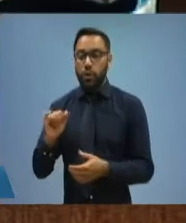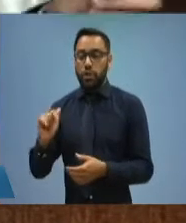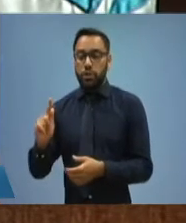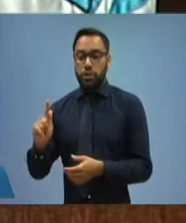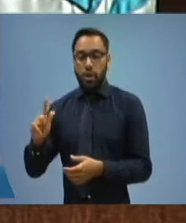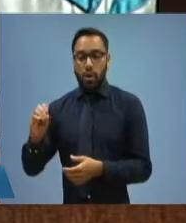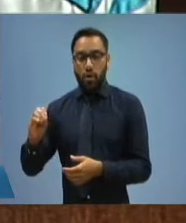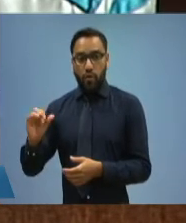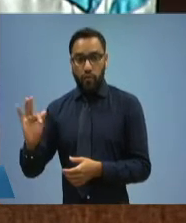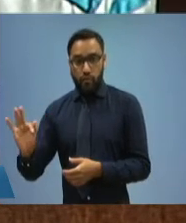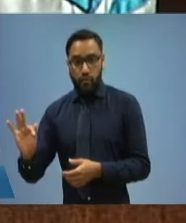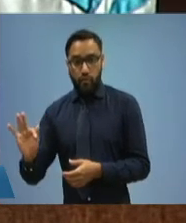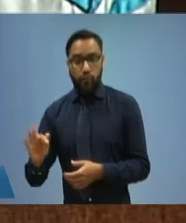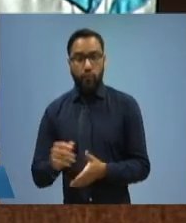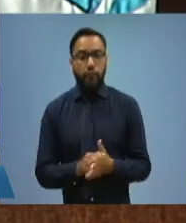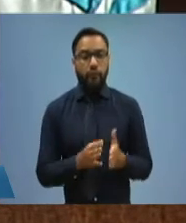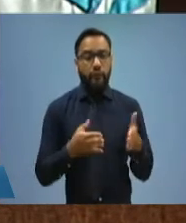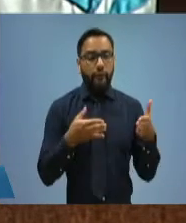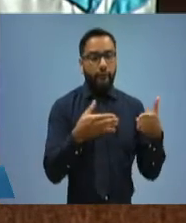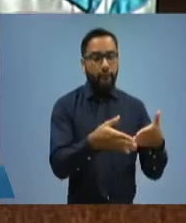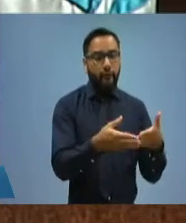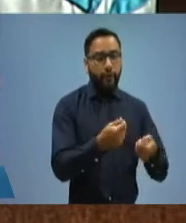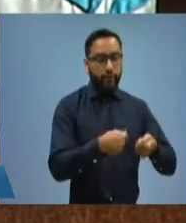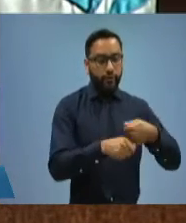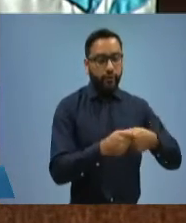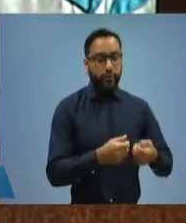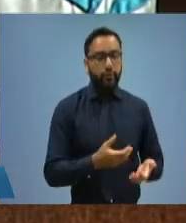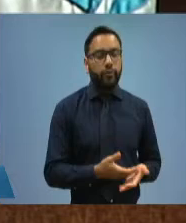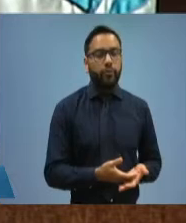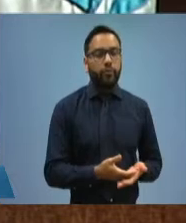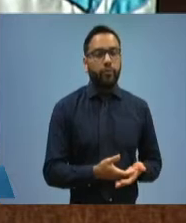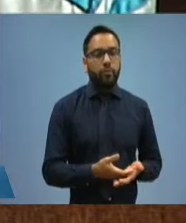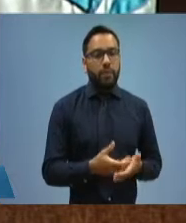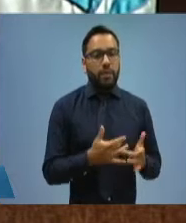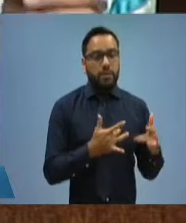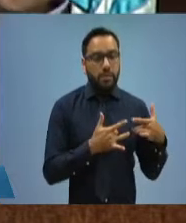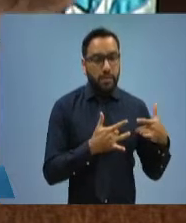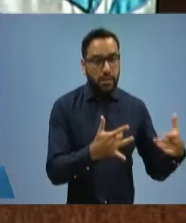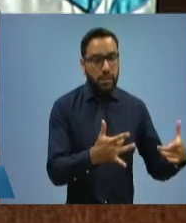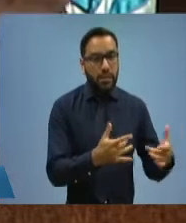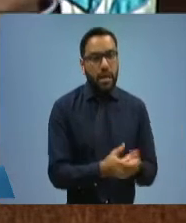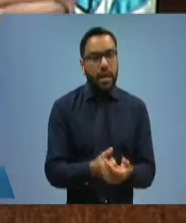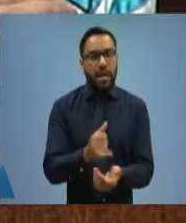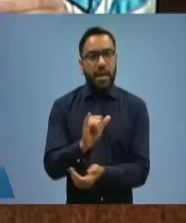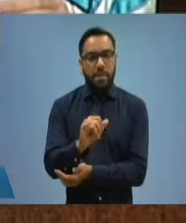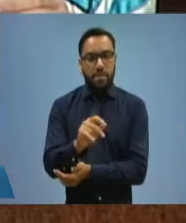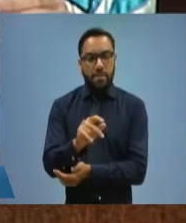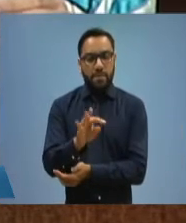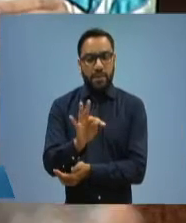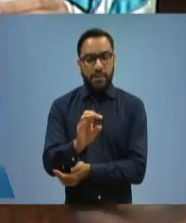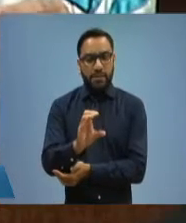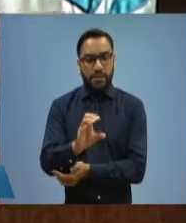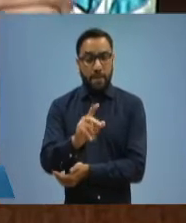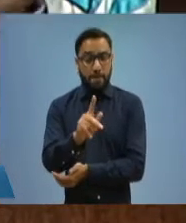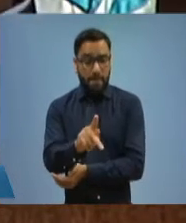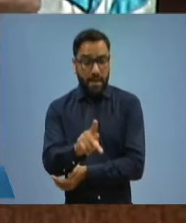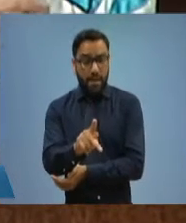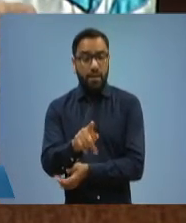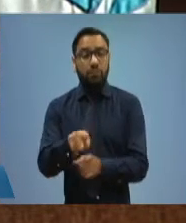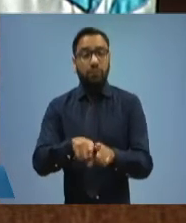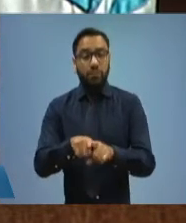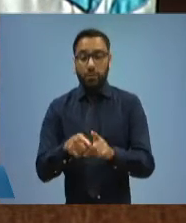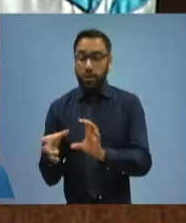o Fórum Regional de Economia Solidária e o ITCP da Univale, executa feiras de